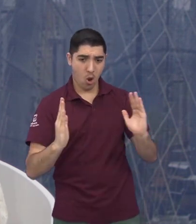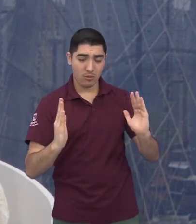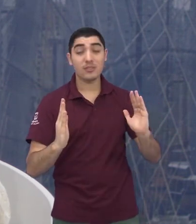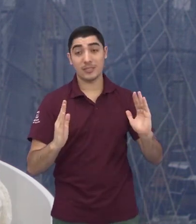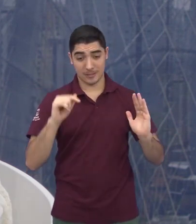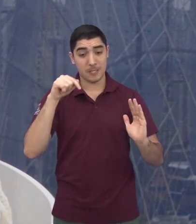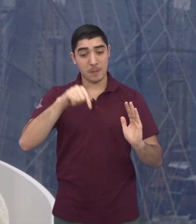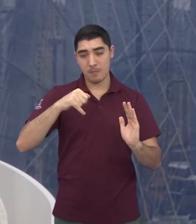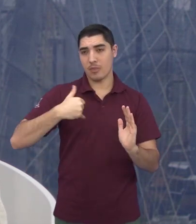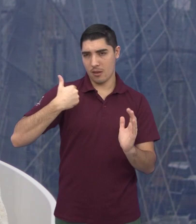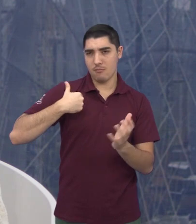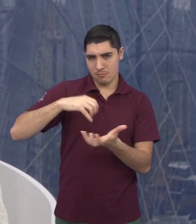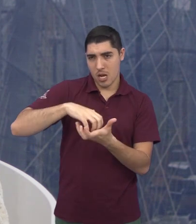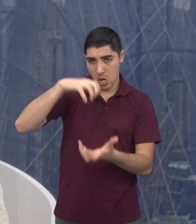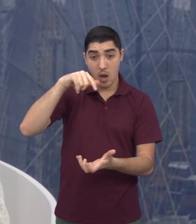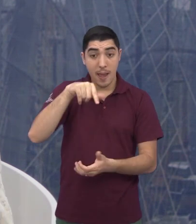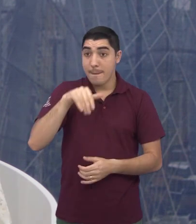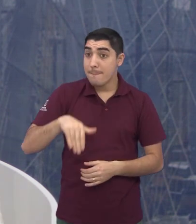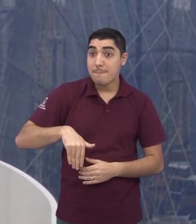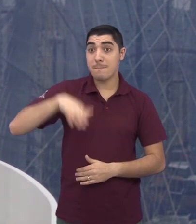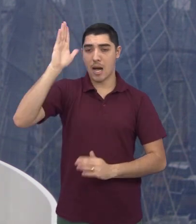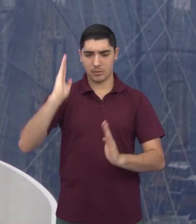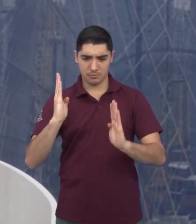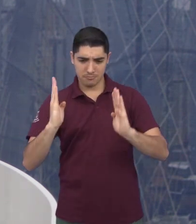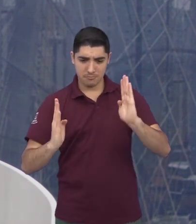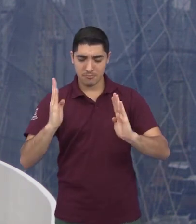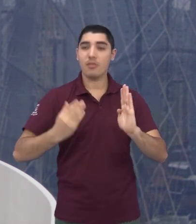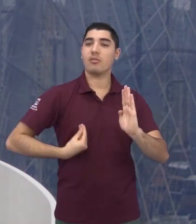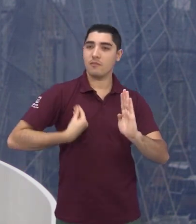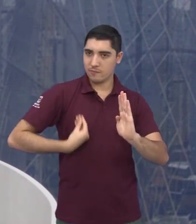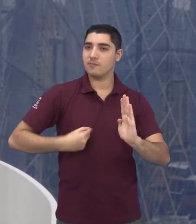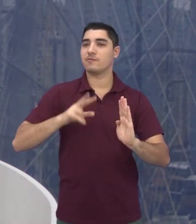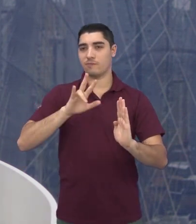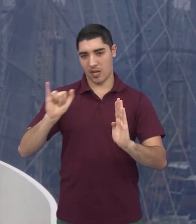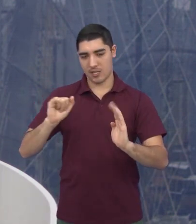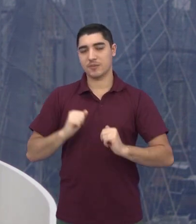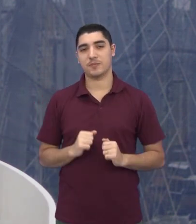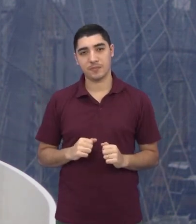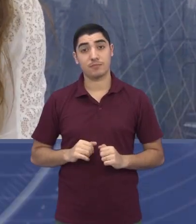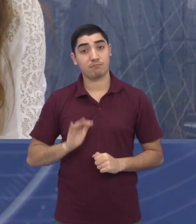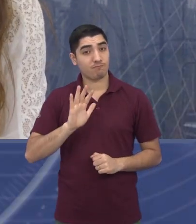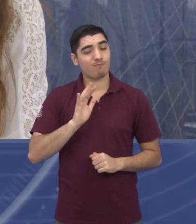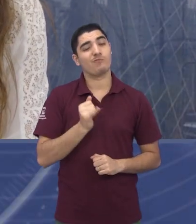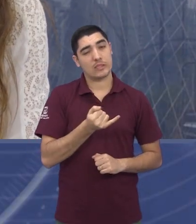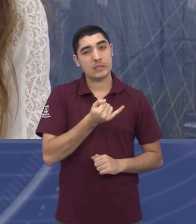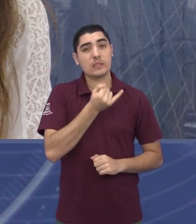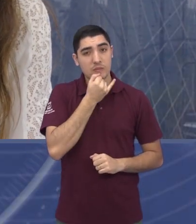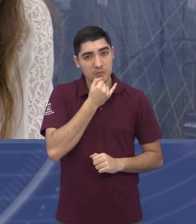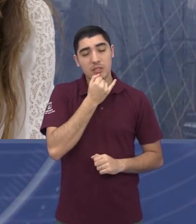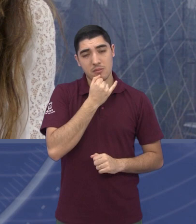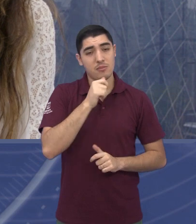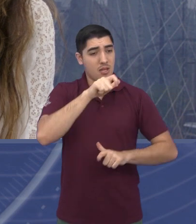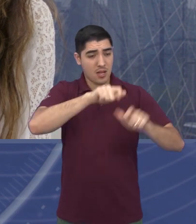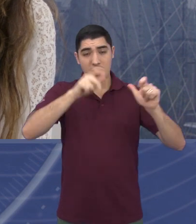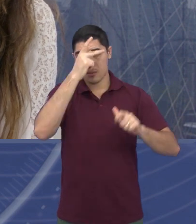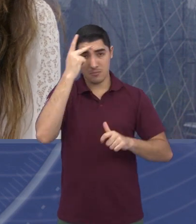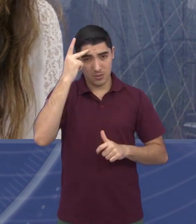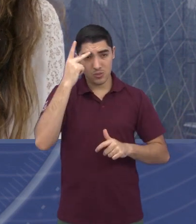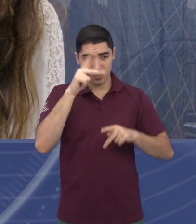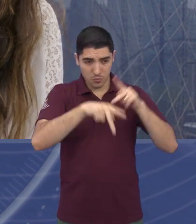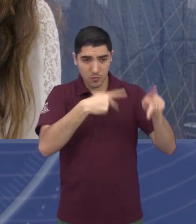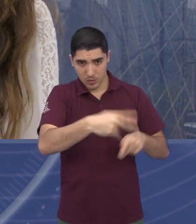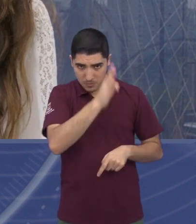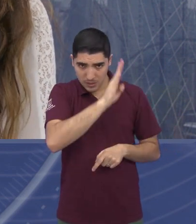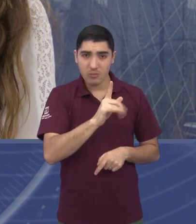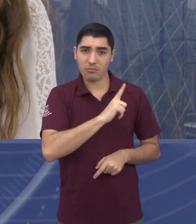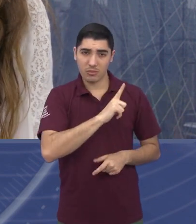é o maior período da vida em que nós vamos estar. E felizmente a população está envelhecendo, né? Isso mostra